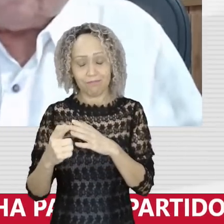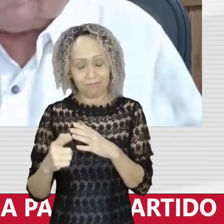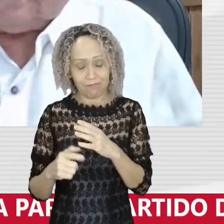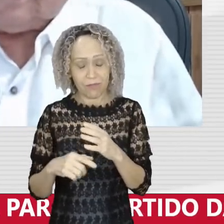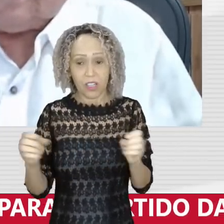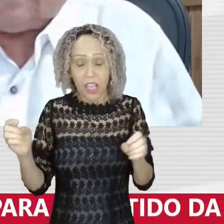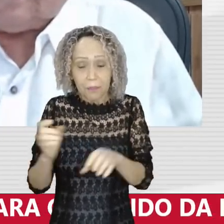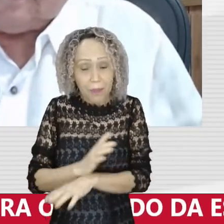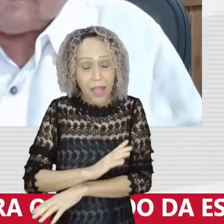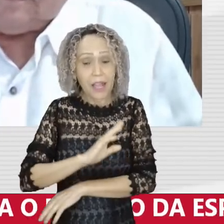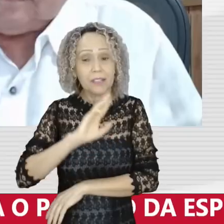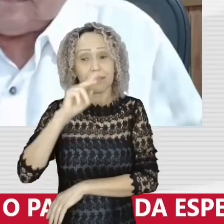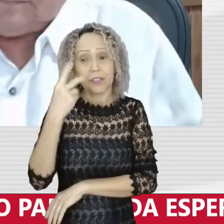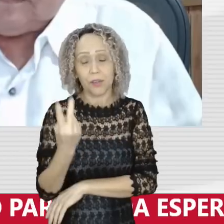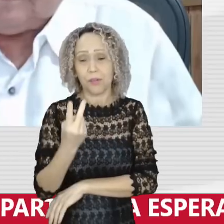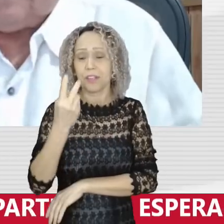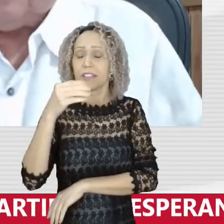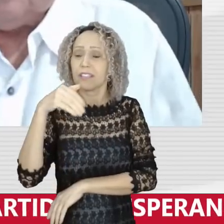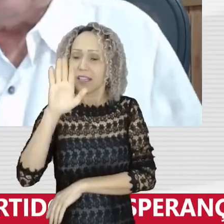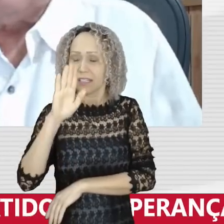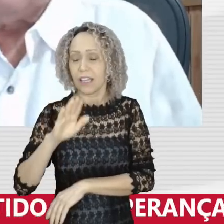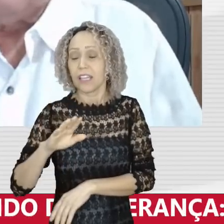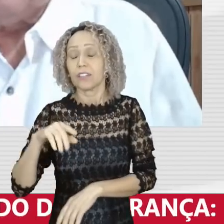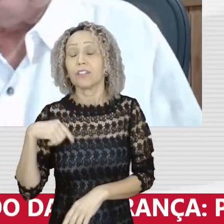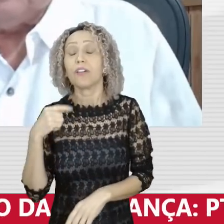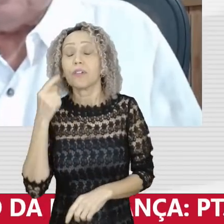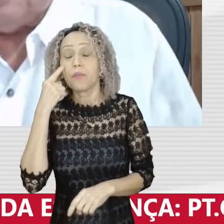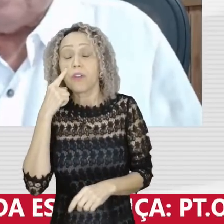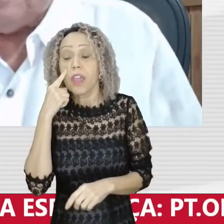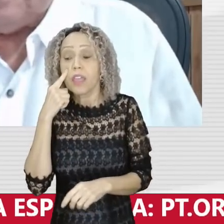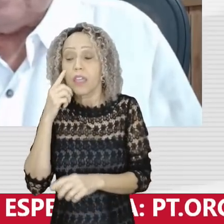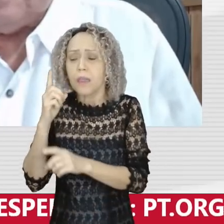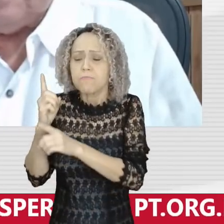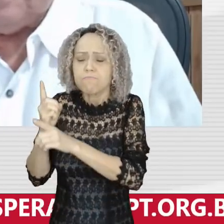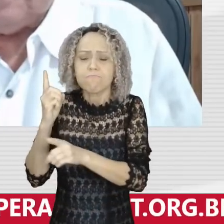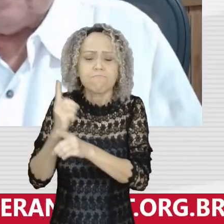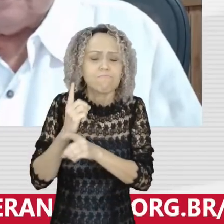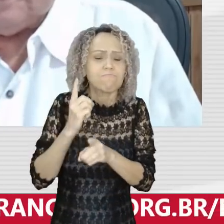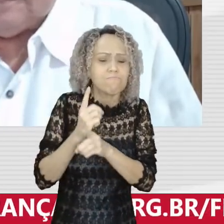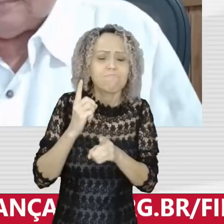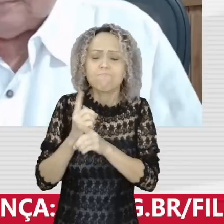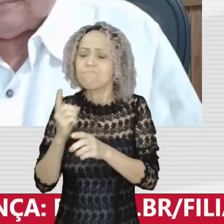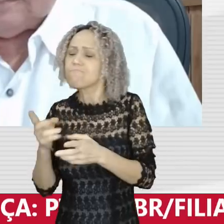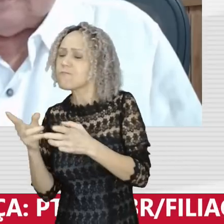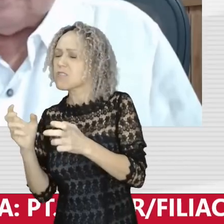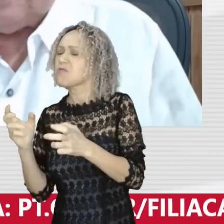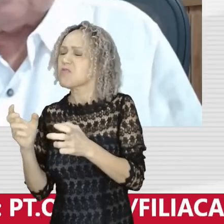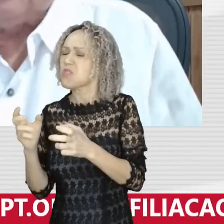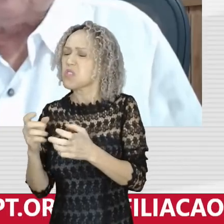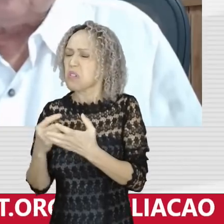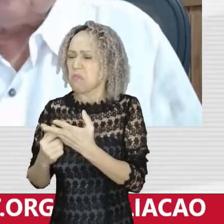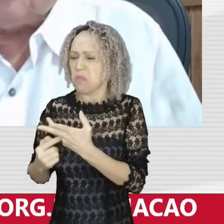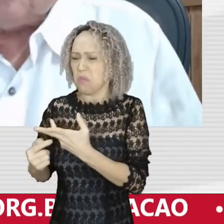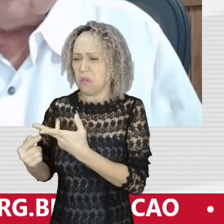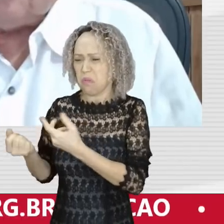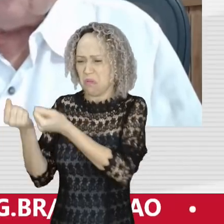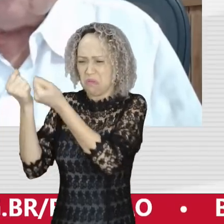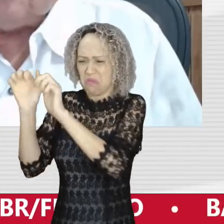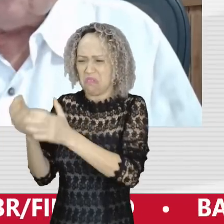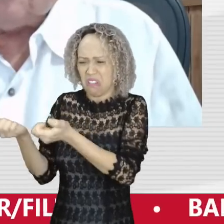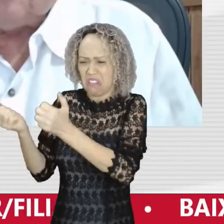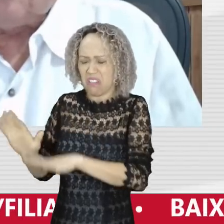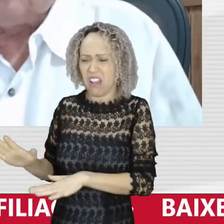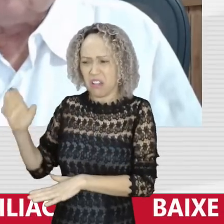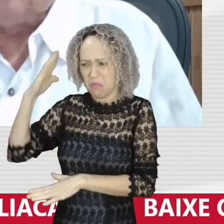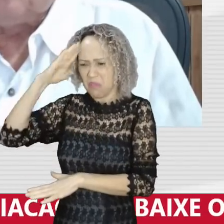a gente podia imaginar, e a gente fica mais preocupada ainda quando você deve ter visto, lógico, o relatório e